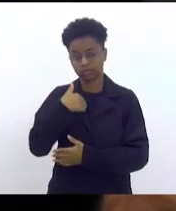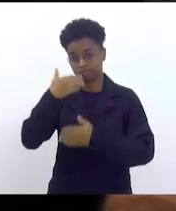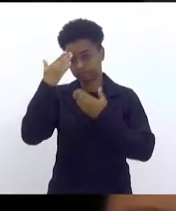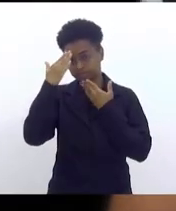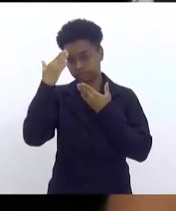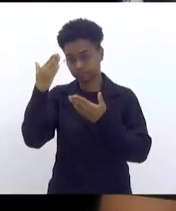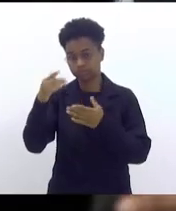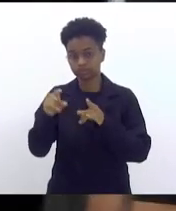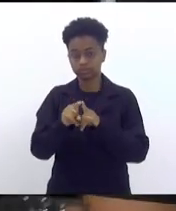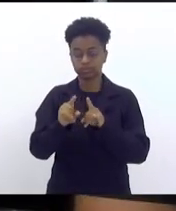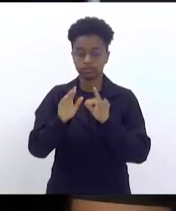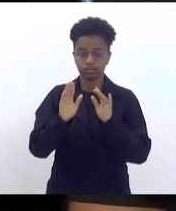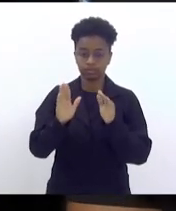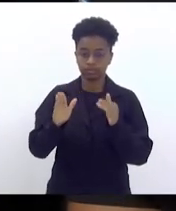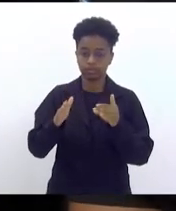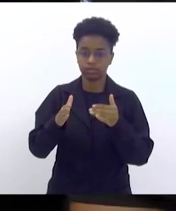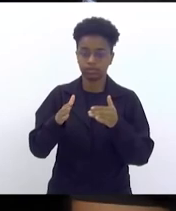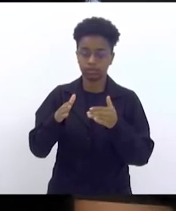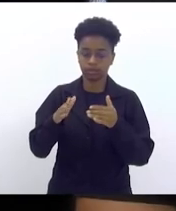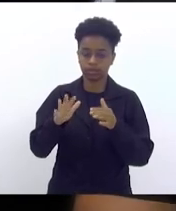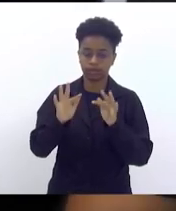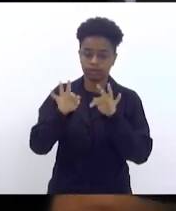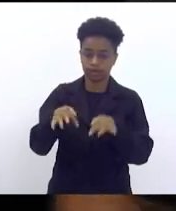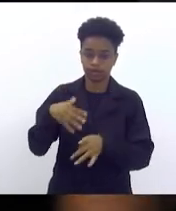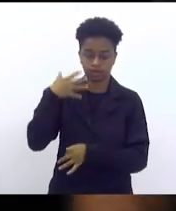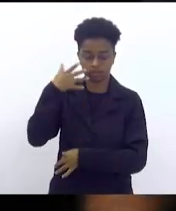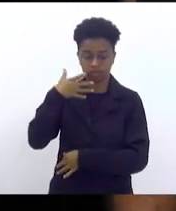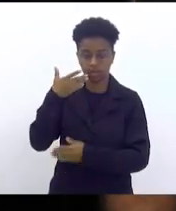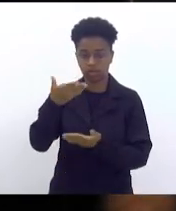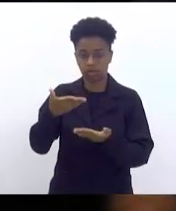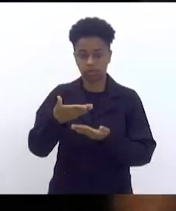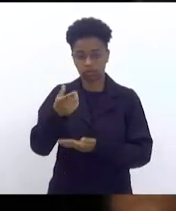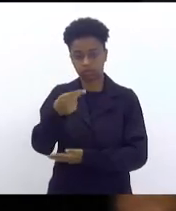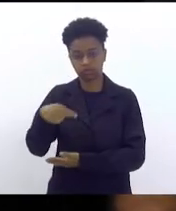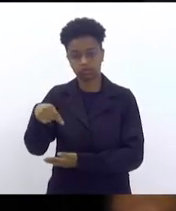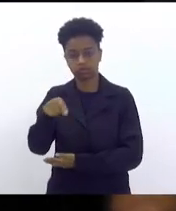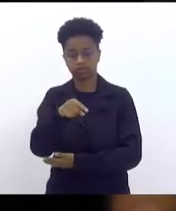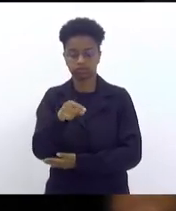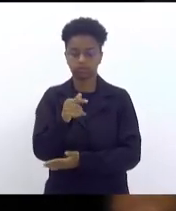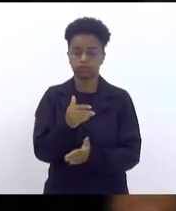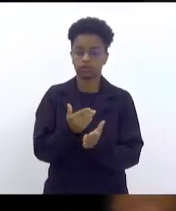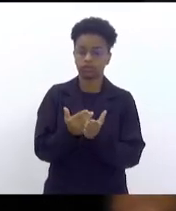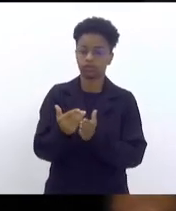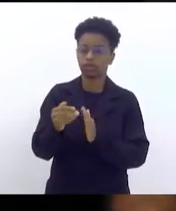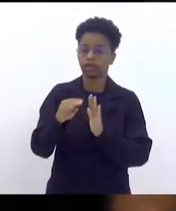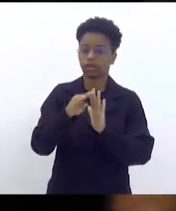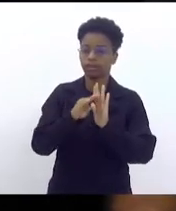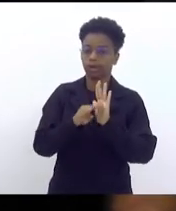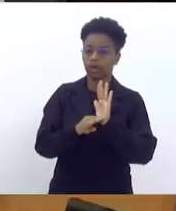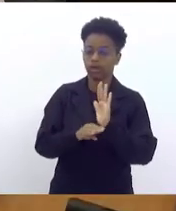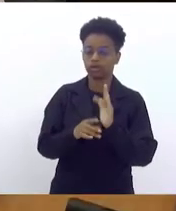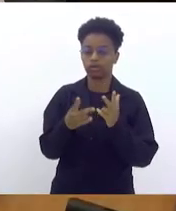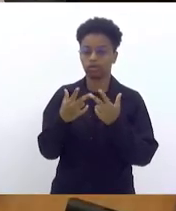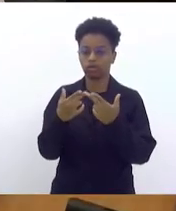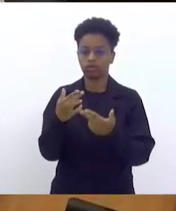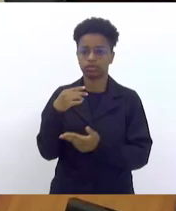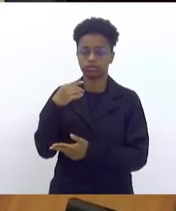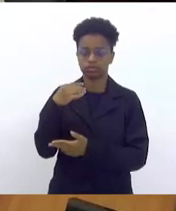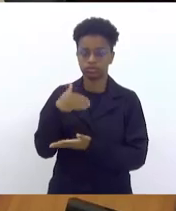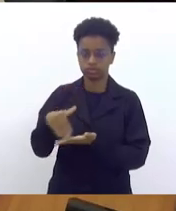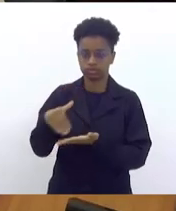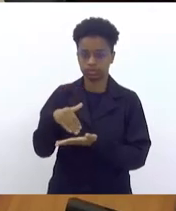termina a minha fala aqui convidando a todos para colocar em pau do que disse o meu secretário Guilherme